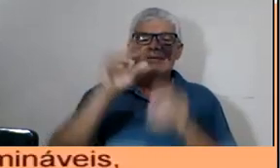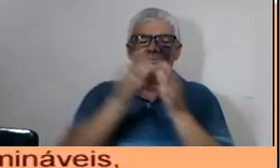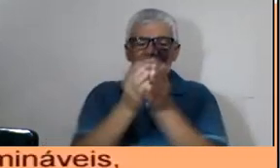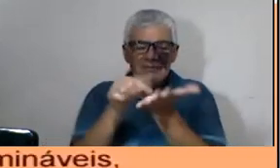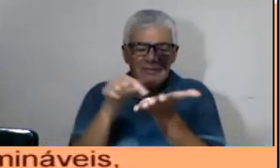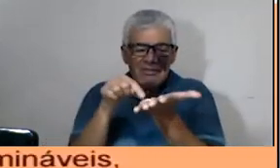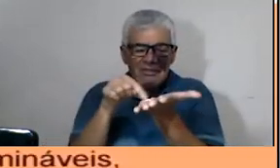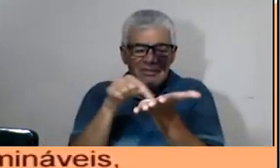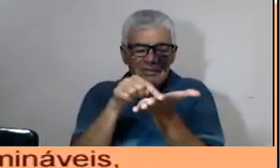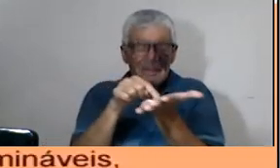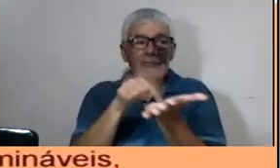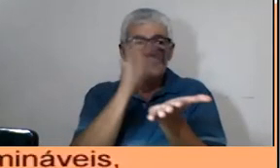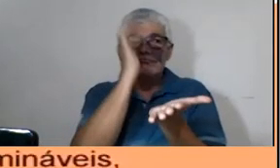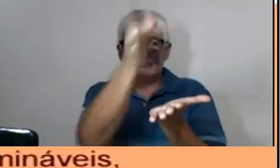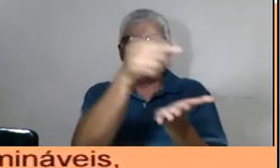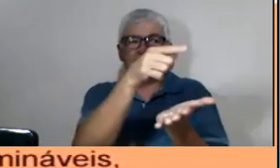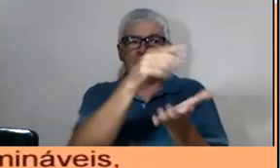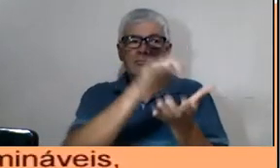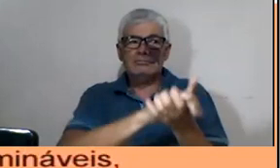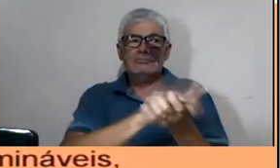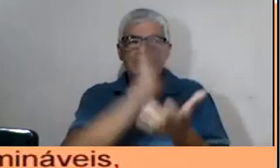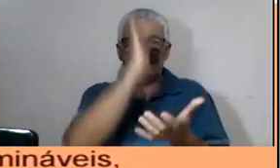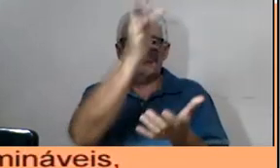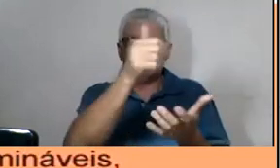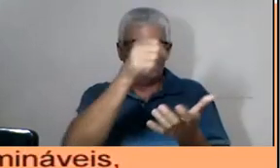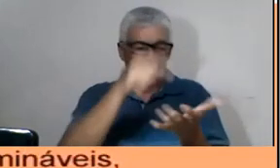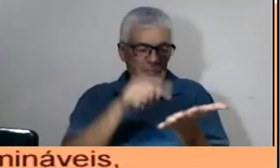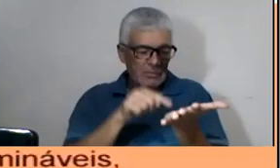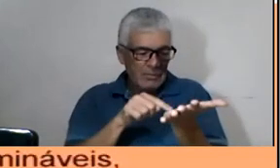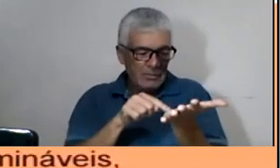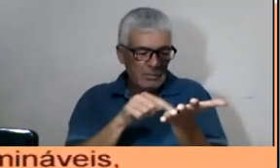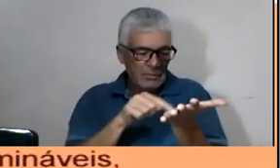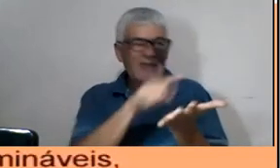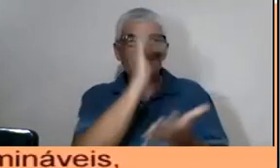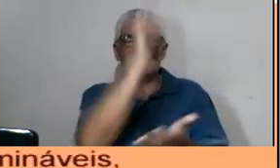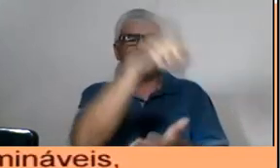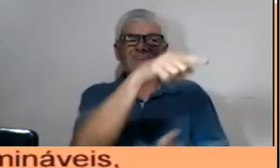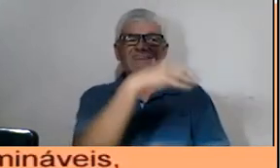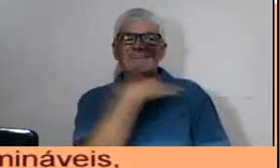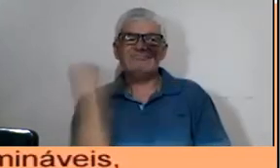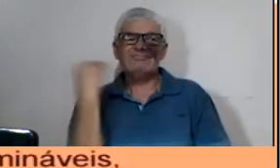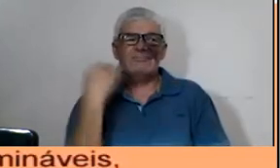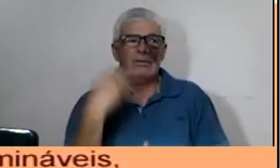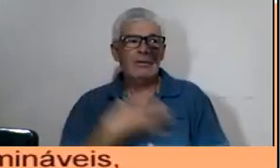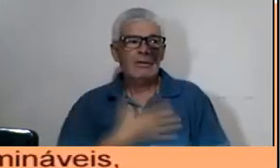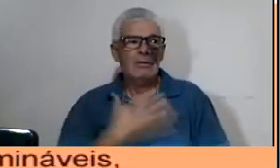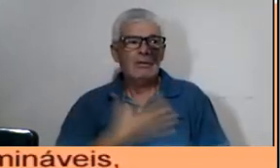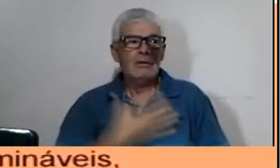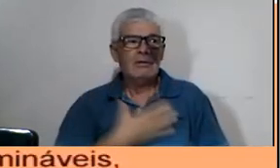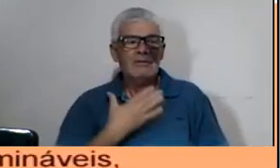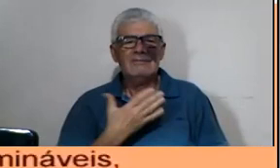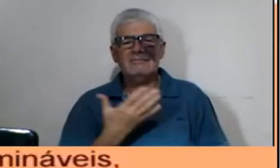1 ano depois da conquista de Ciro. Então, Ciro conquistou a Babilônia, né?